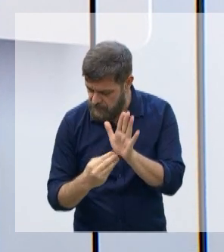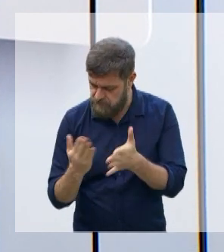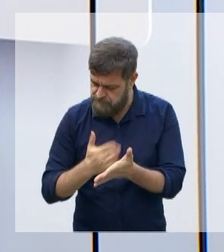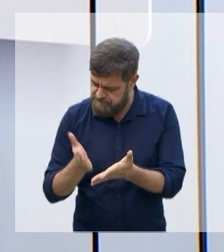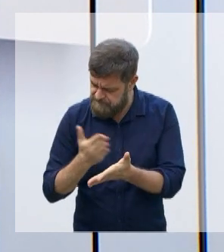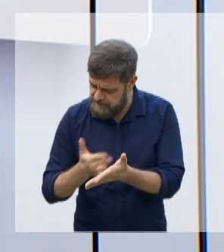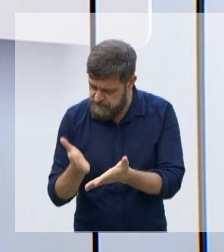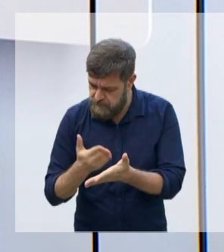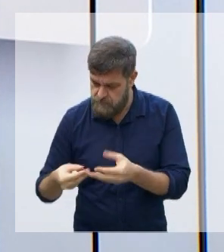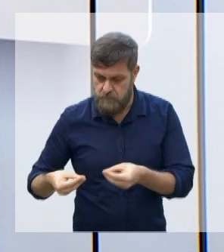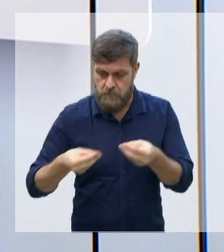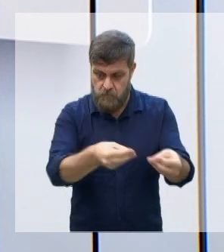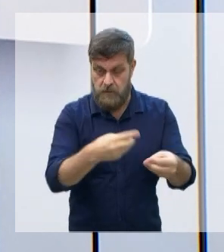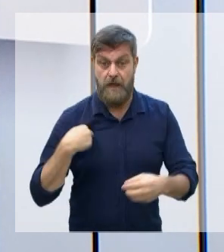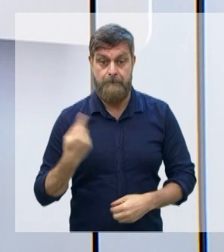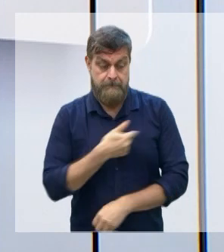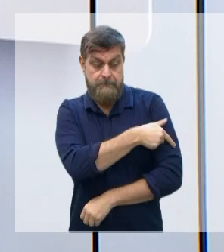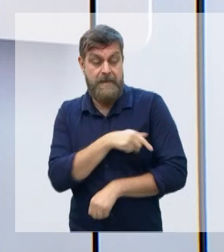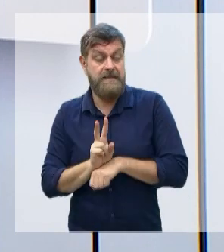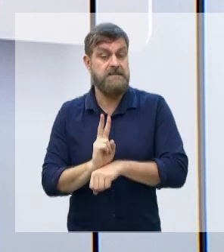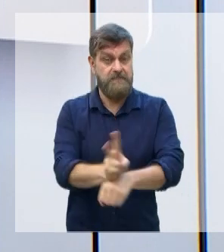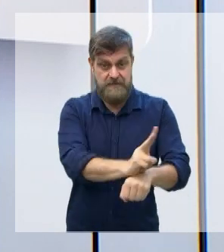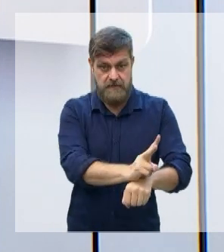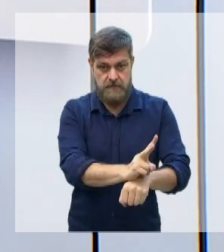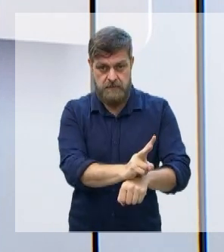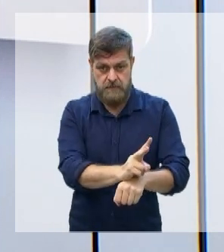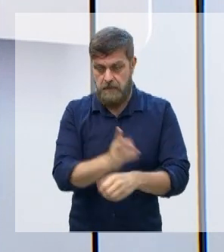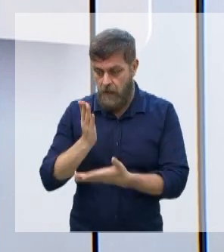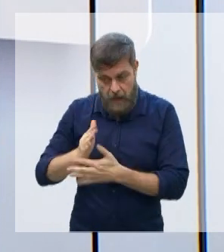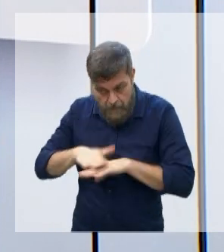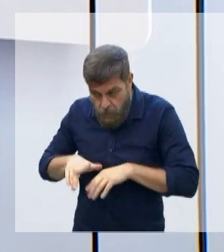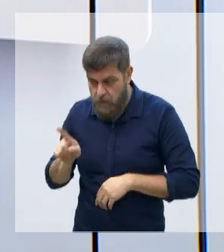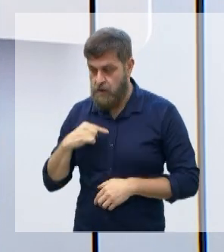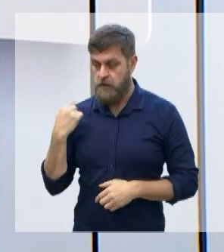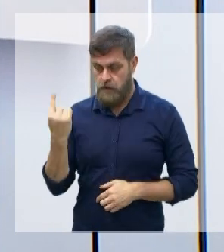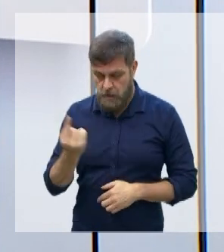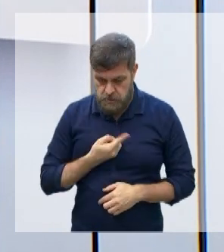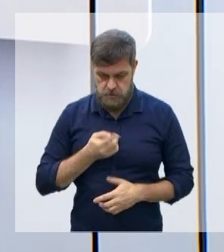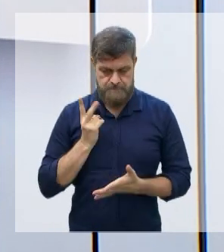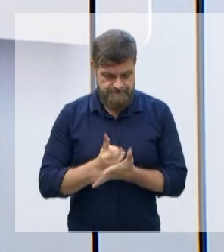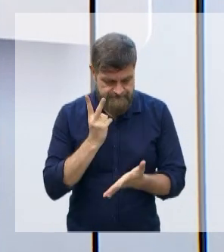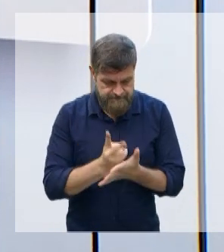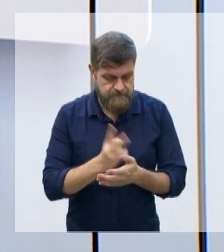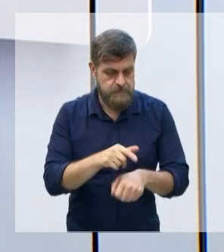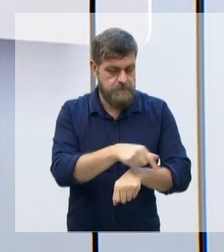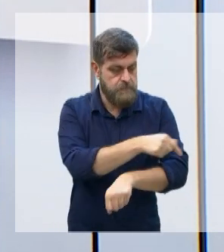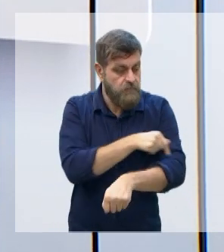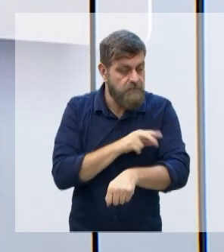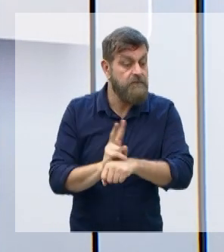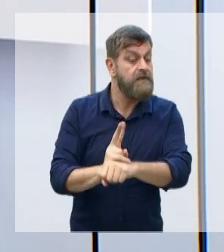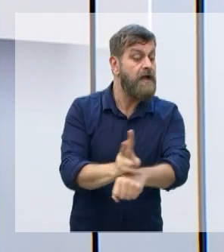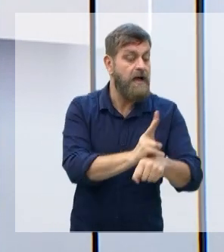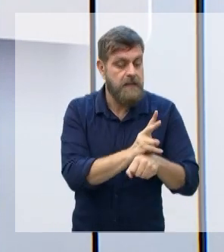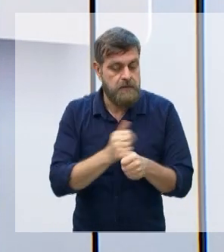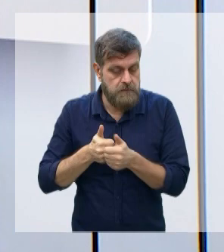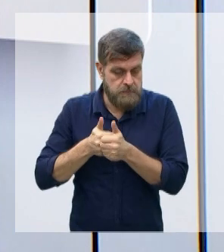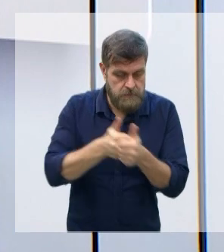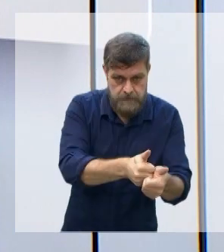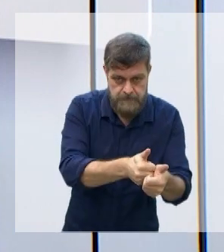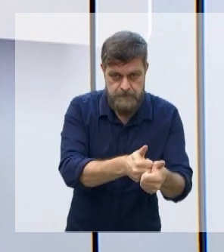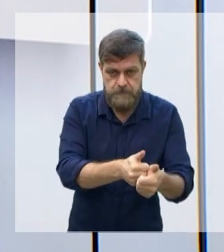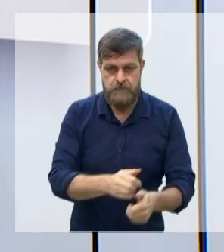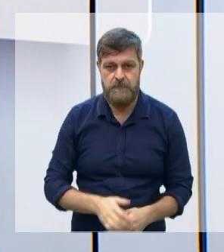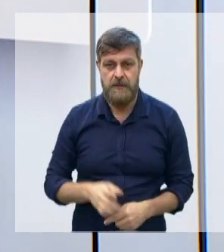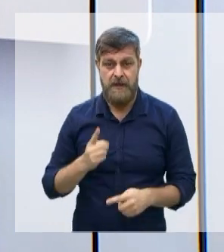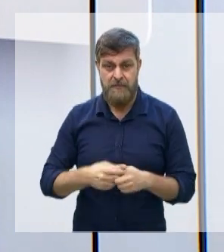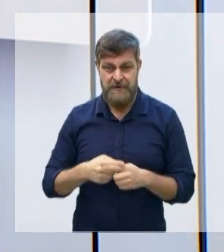trabalho fiscalizador é ele não se encerrou a comissão era pra fazer se esse acompanhamento nós não demos seguimento